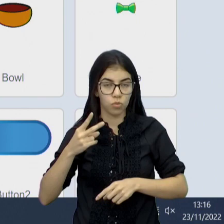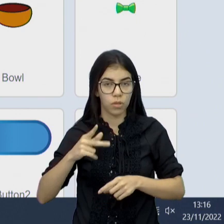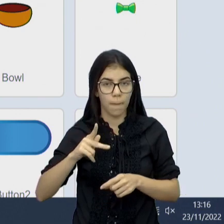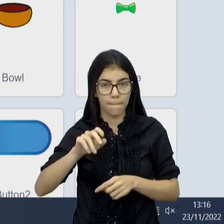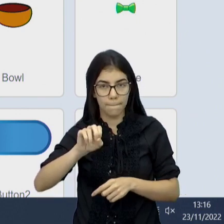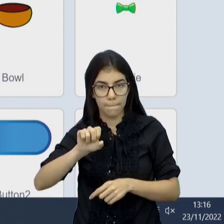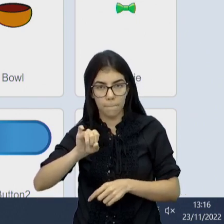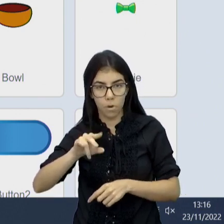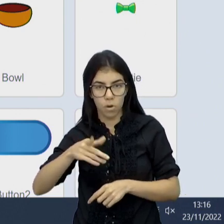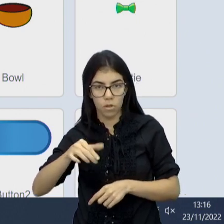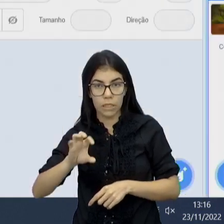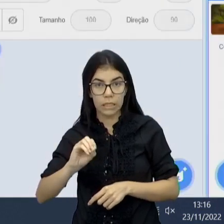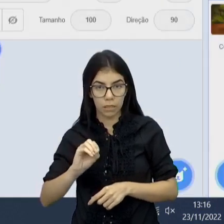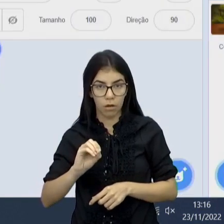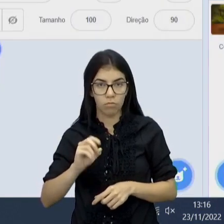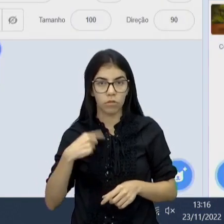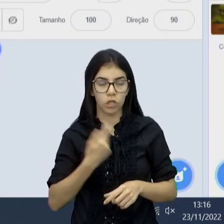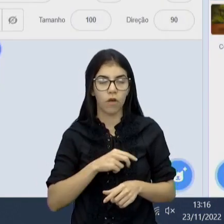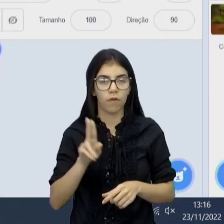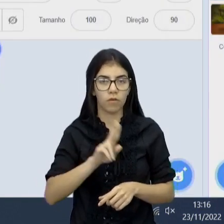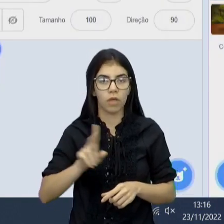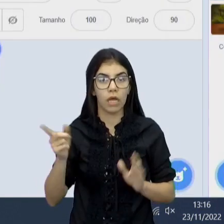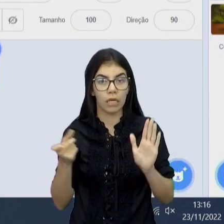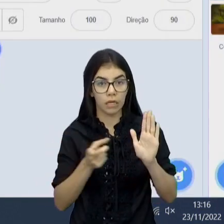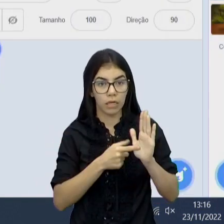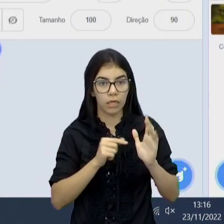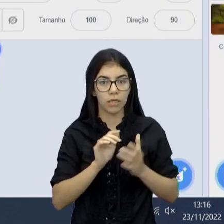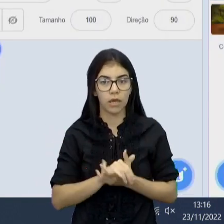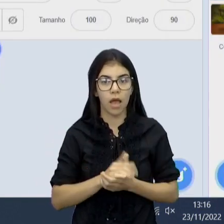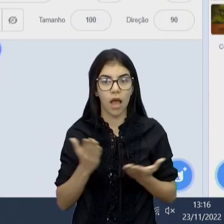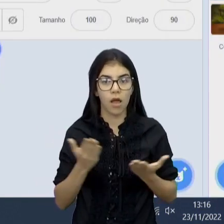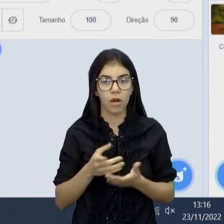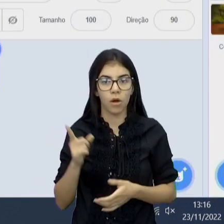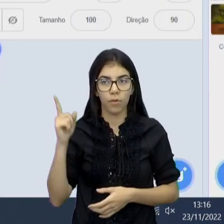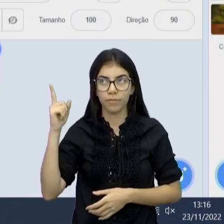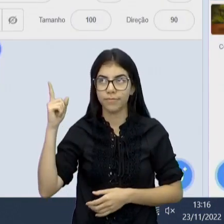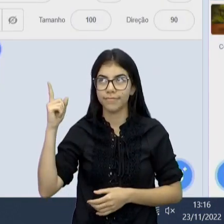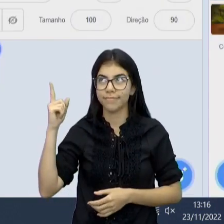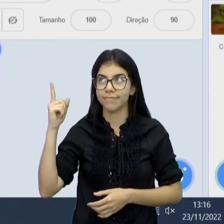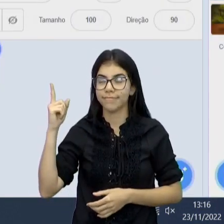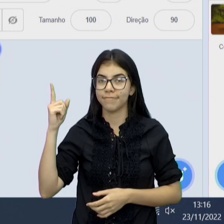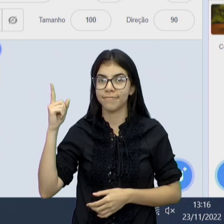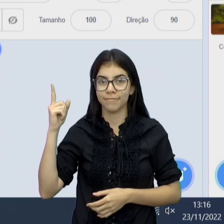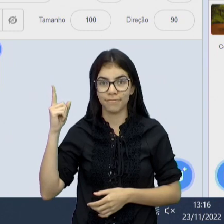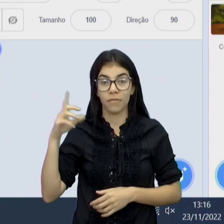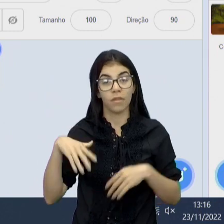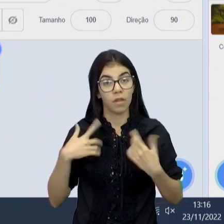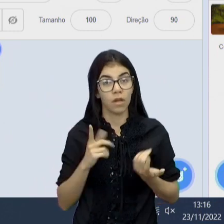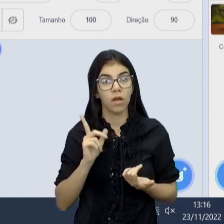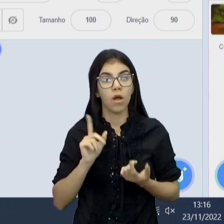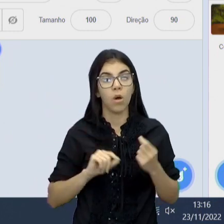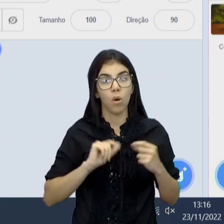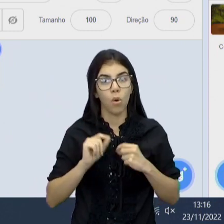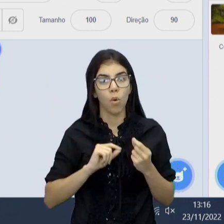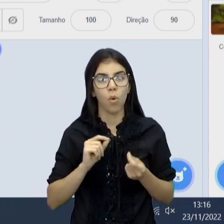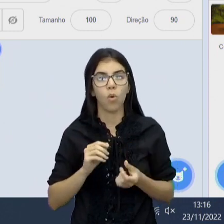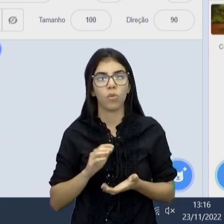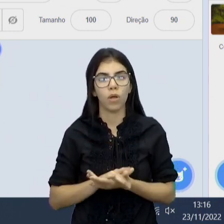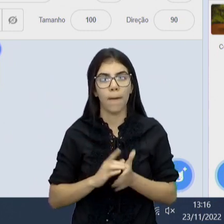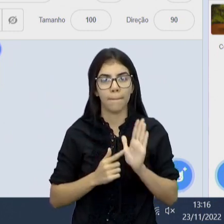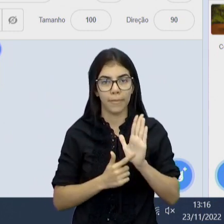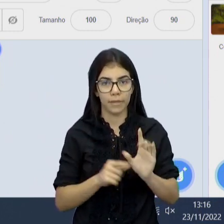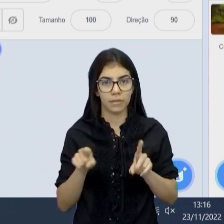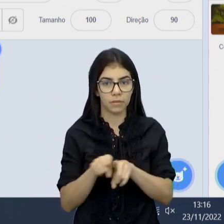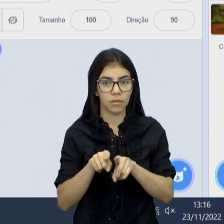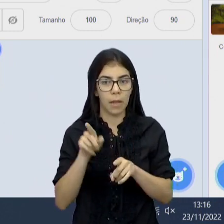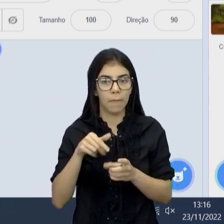usar. Ok. Tá bom? Clica nela. Clicado. E ela apareceu lá no meio do caminho. Ok. Tá bom? Sim. Aí, aqui, quando ela apareceu no meu, até tá